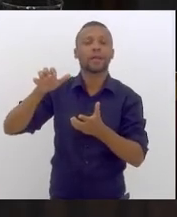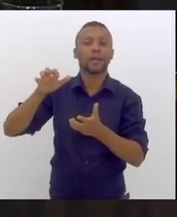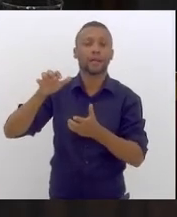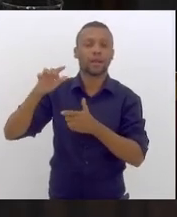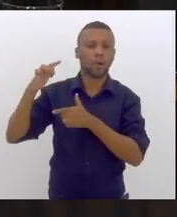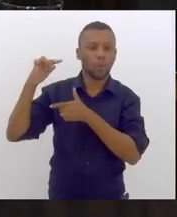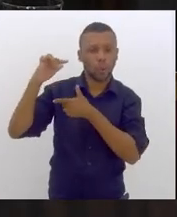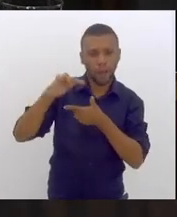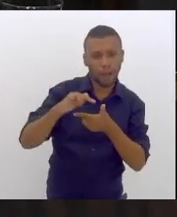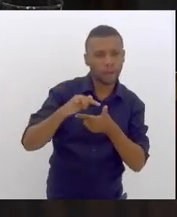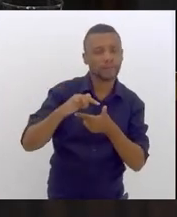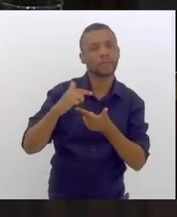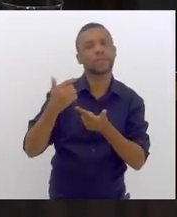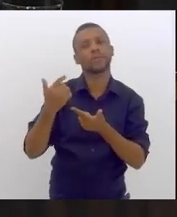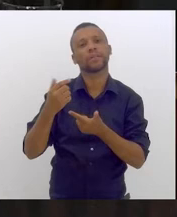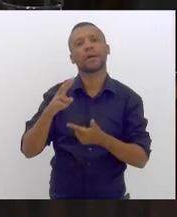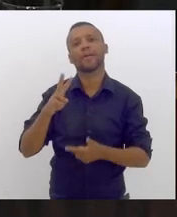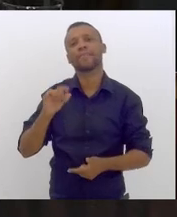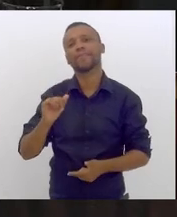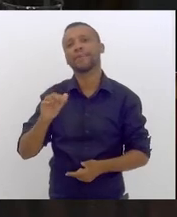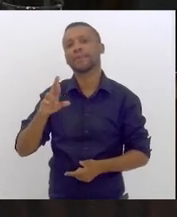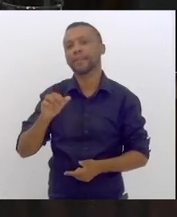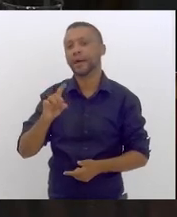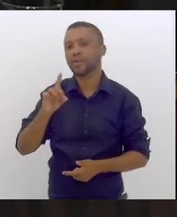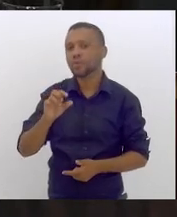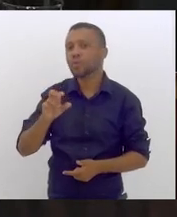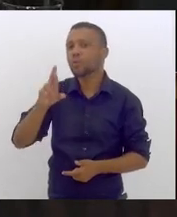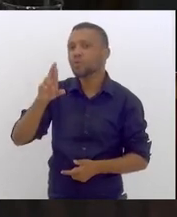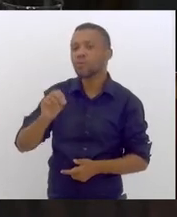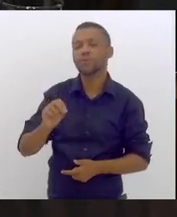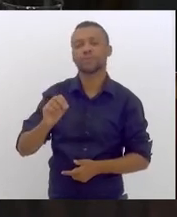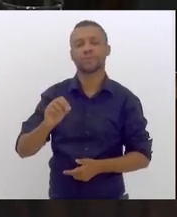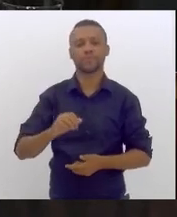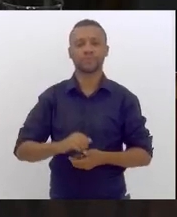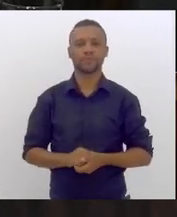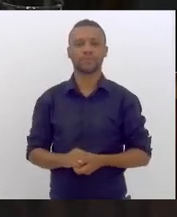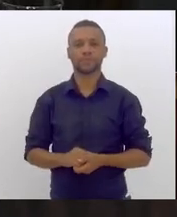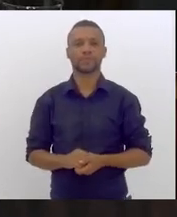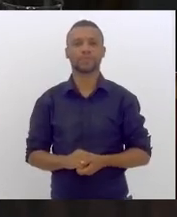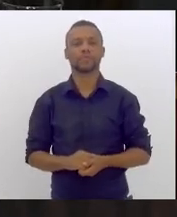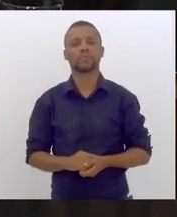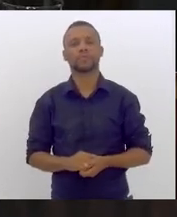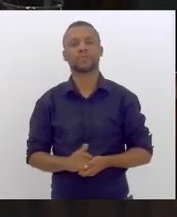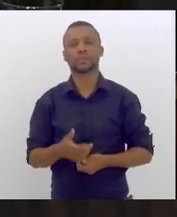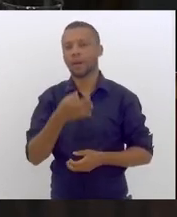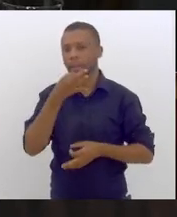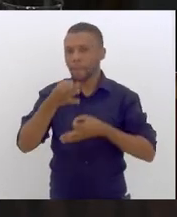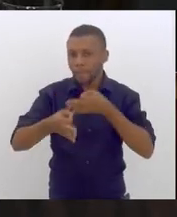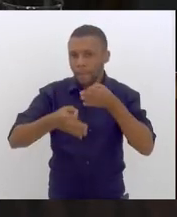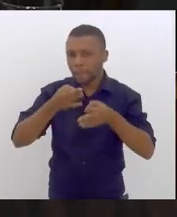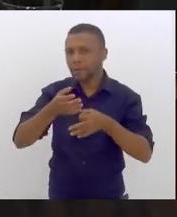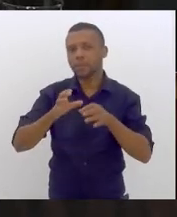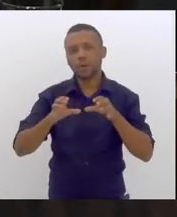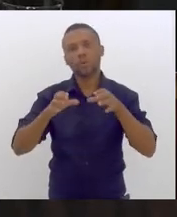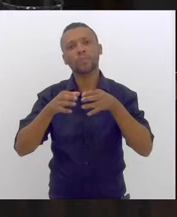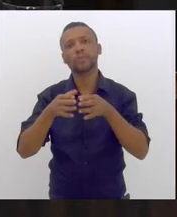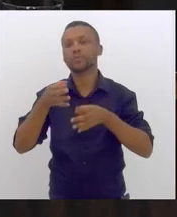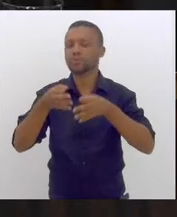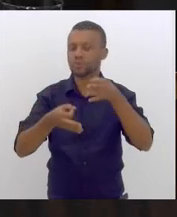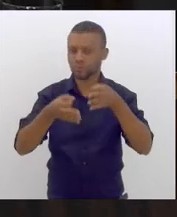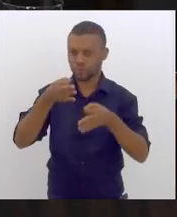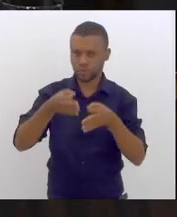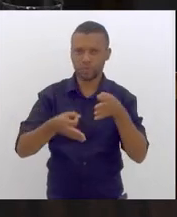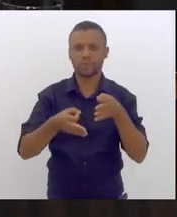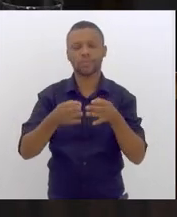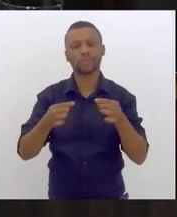Recreativo Escola de Samba Unidos do Viradouro e da Outras Providências. Bem, parecer da Comissão de Constituição e Justiça, pela